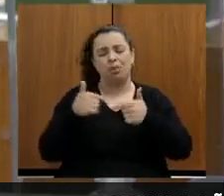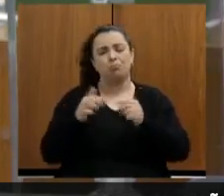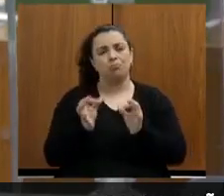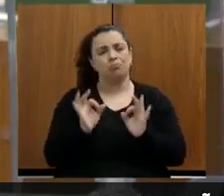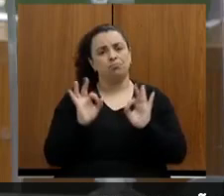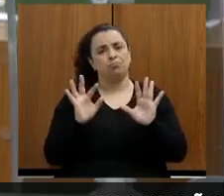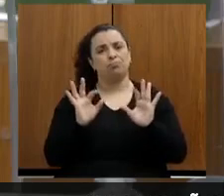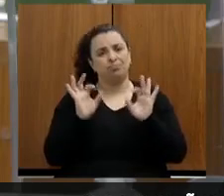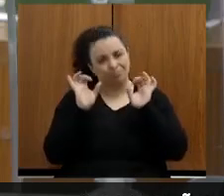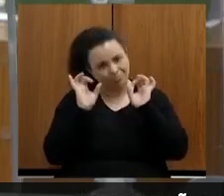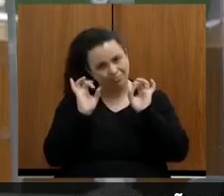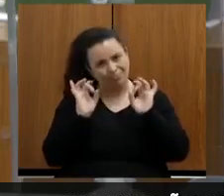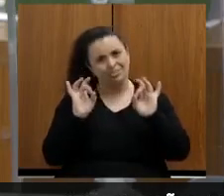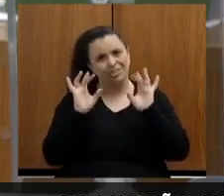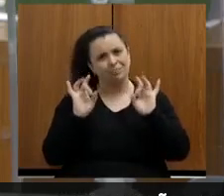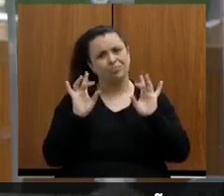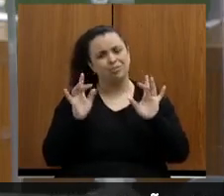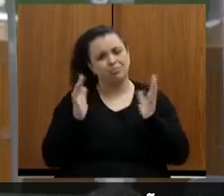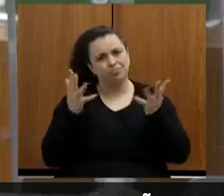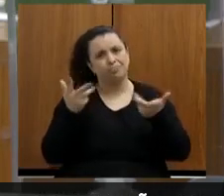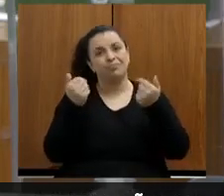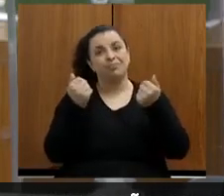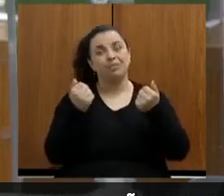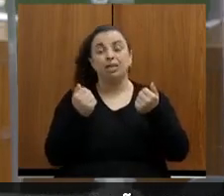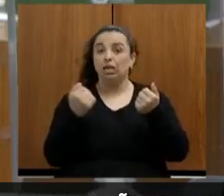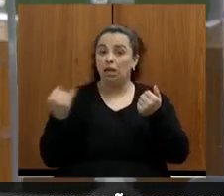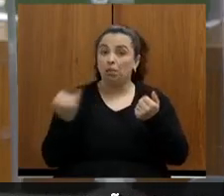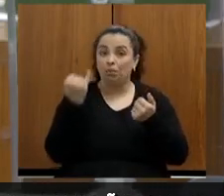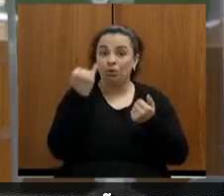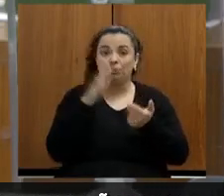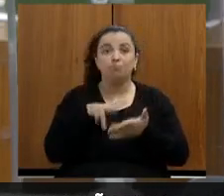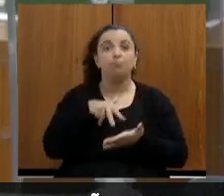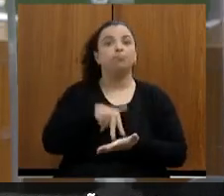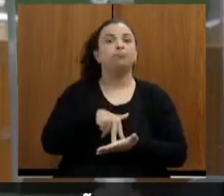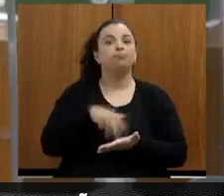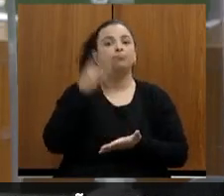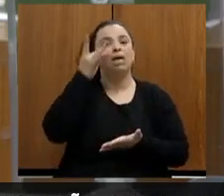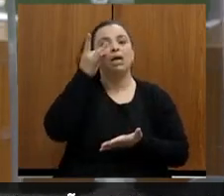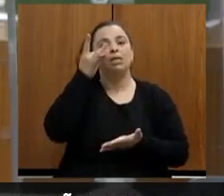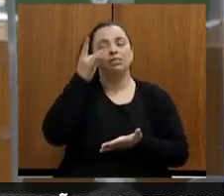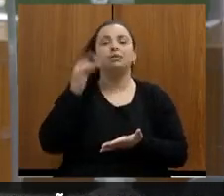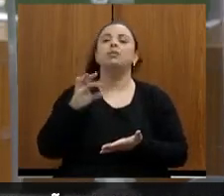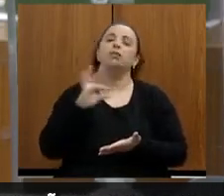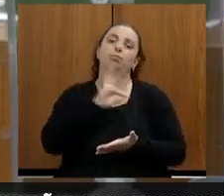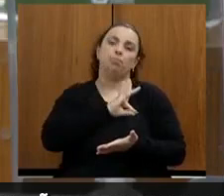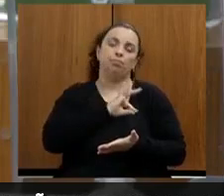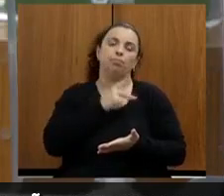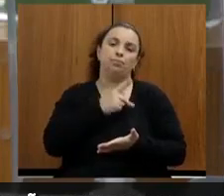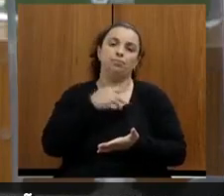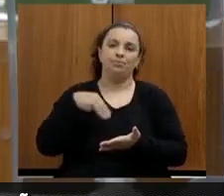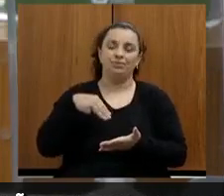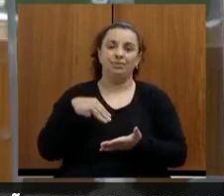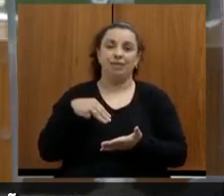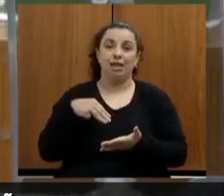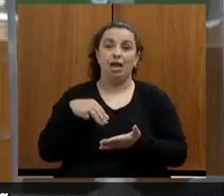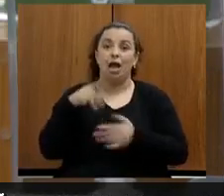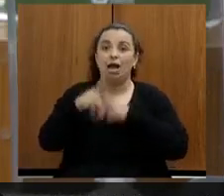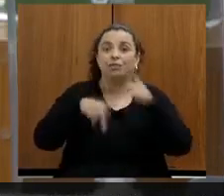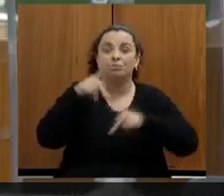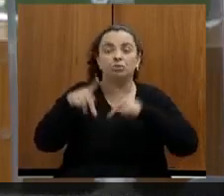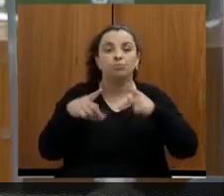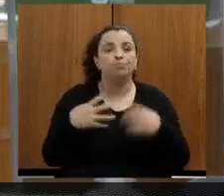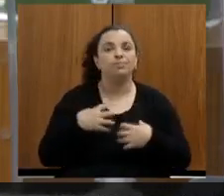que a importância que tem a presença do policial militar em todo município a sensação de segurança que a